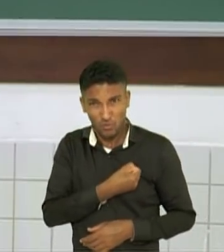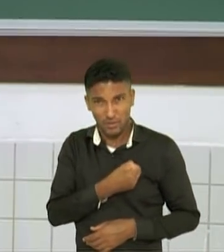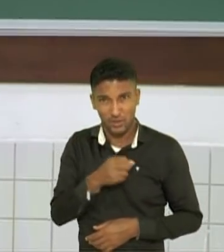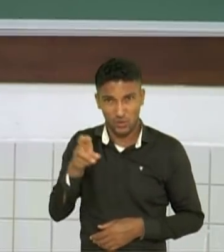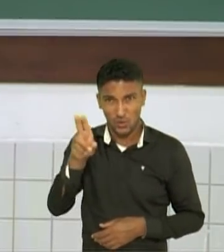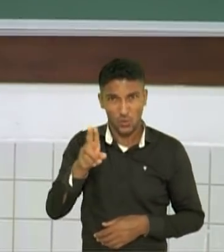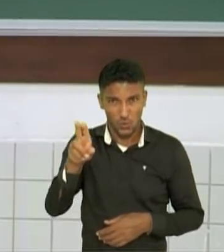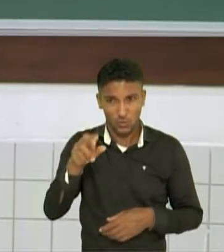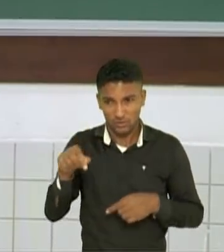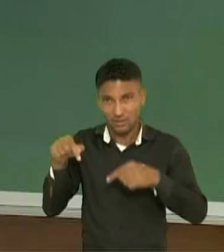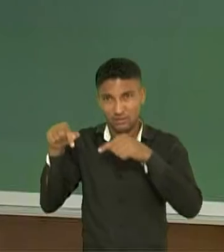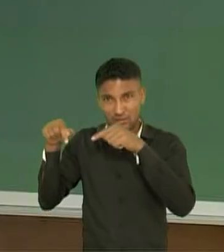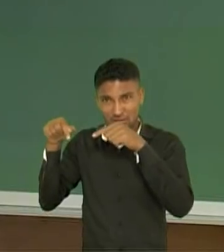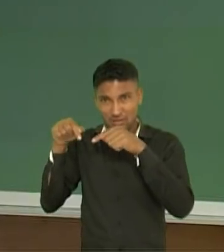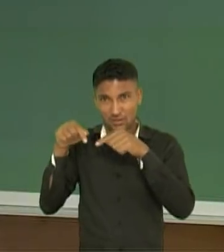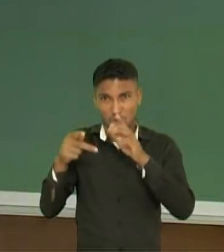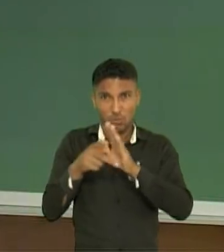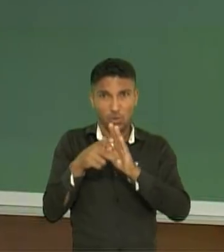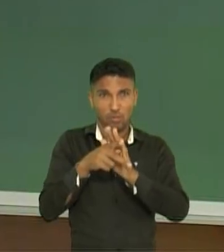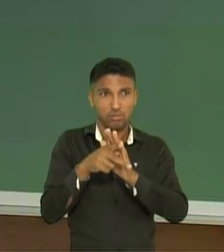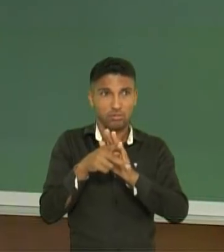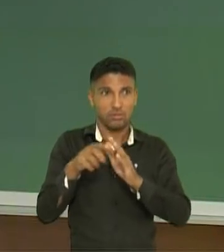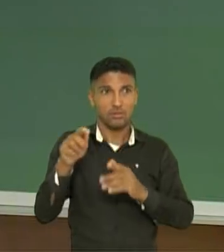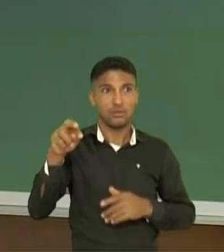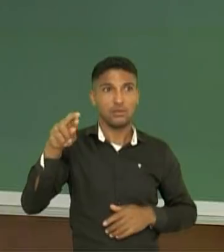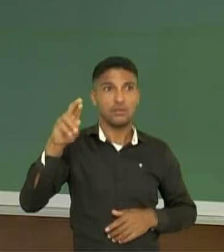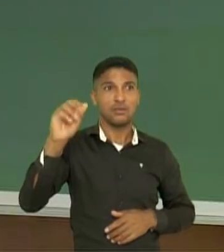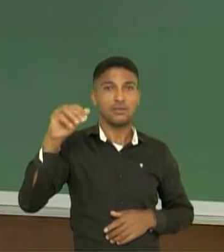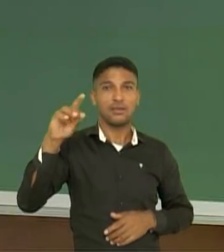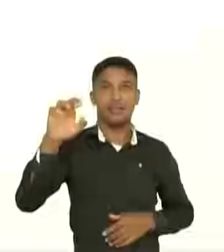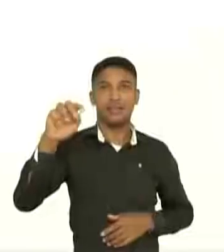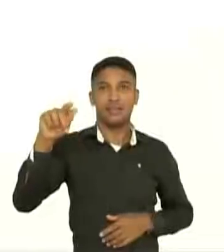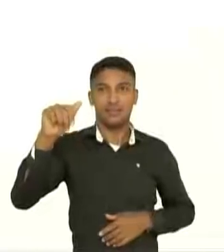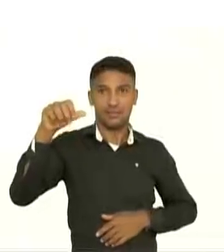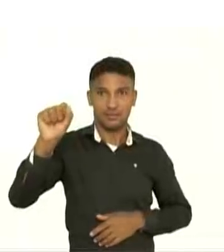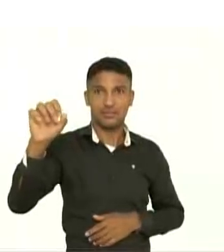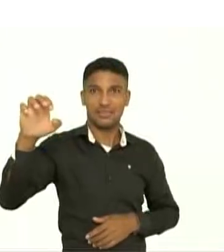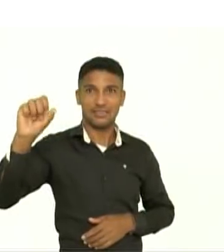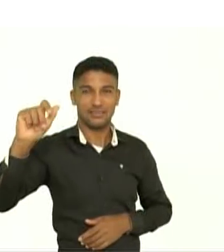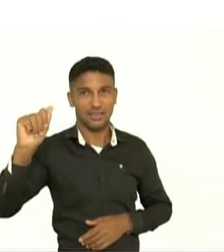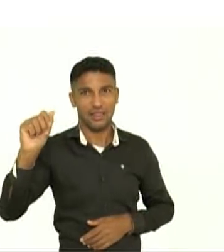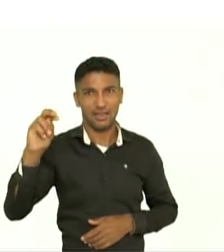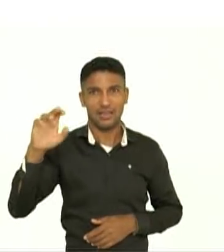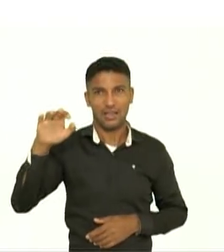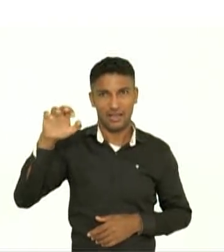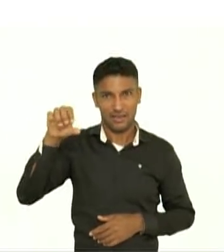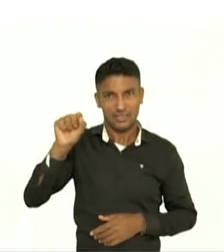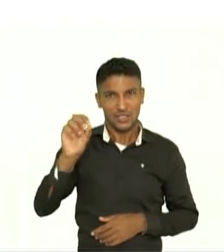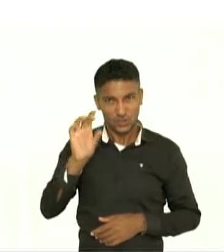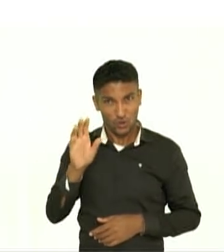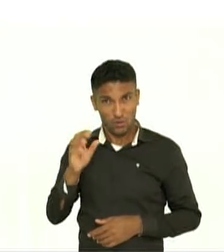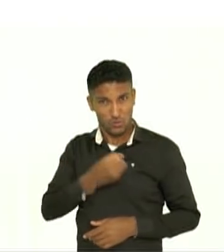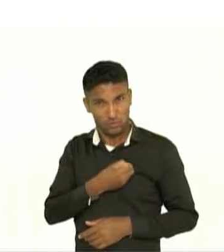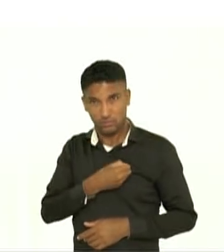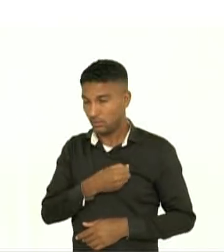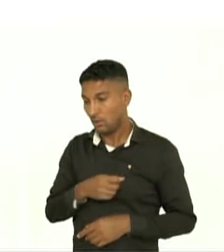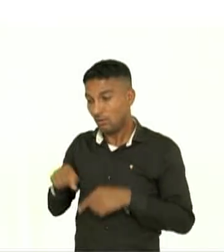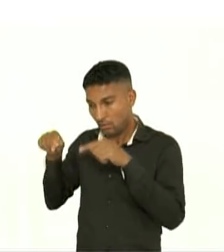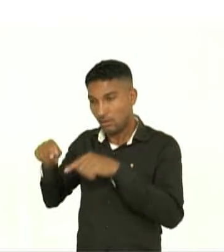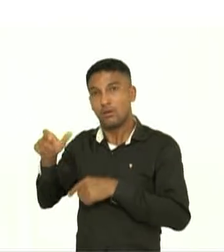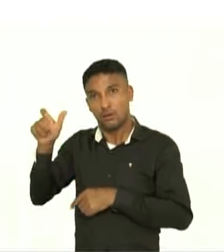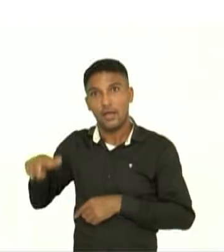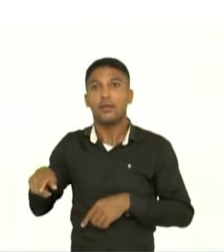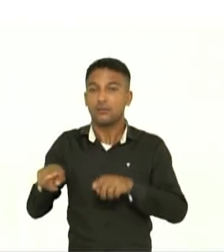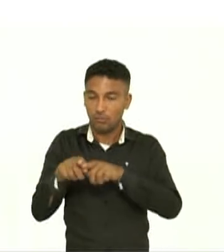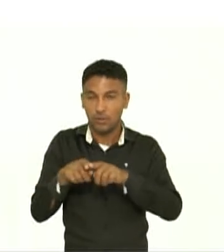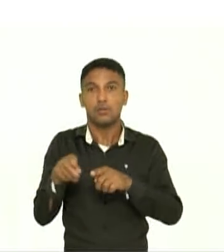aqui nessa questão? Que é a alternativa E. O João acertou as definições e errou ao dar os exemplos, enquanto